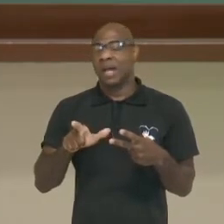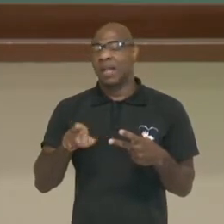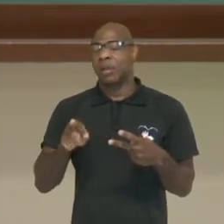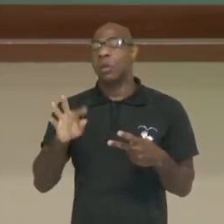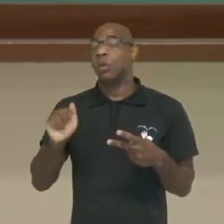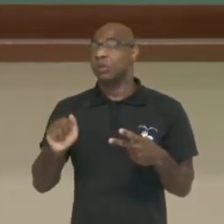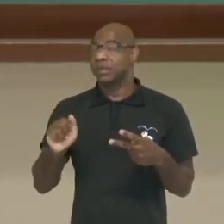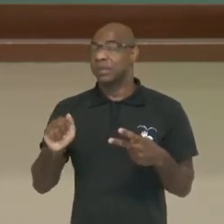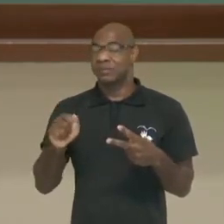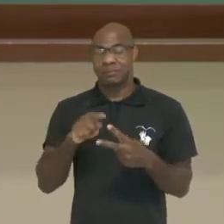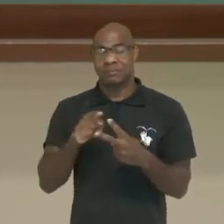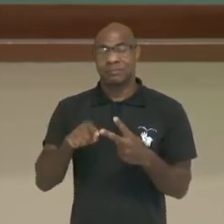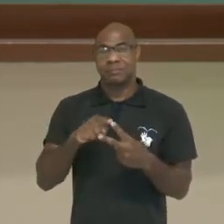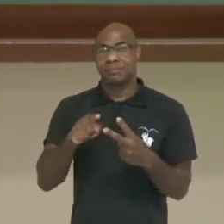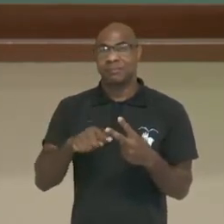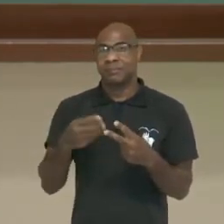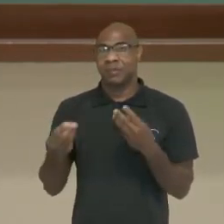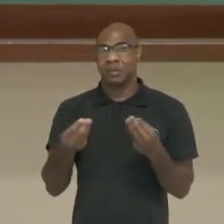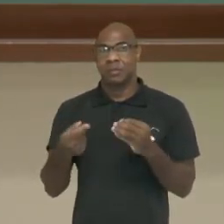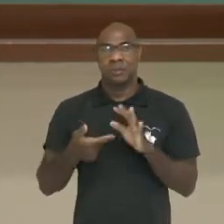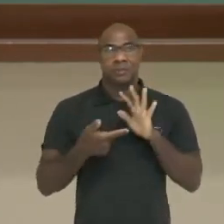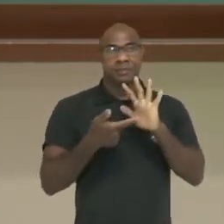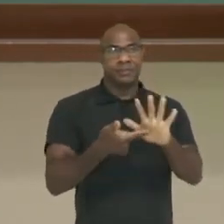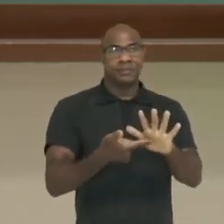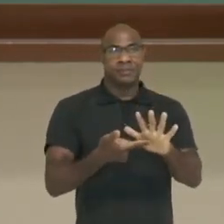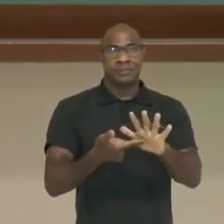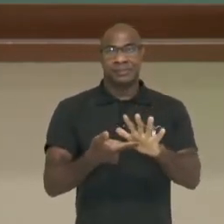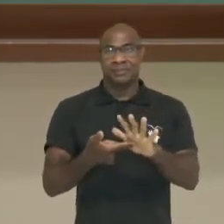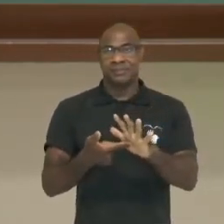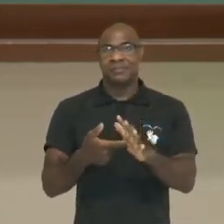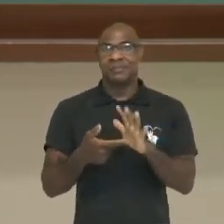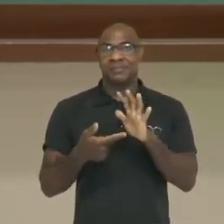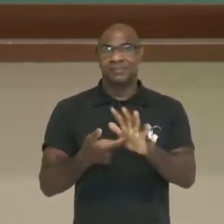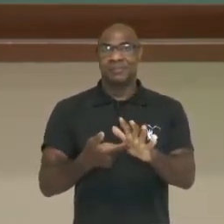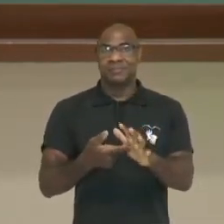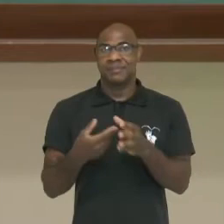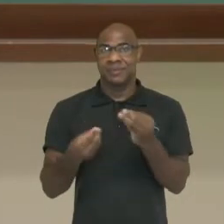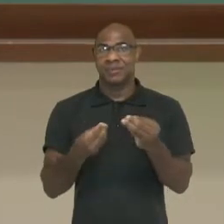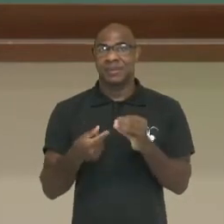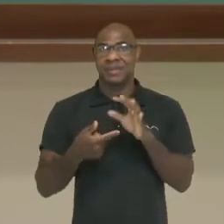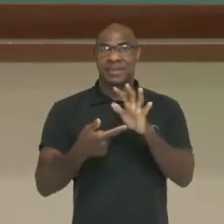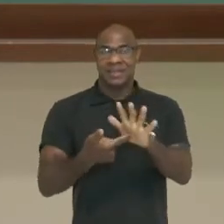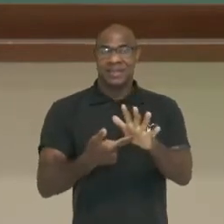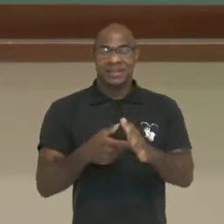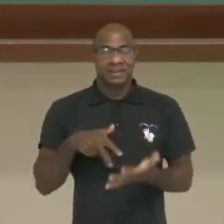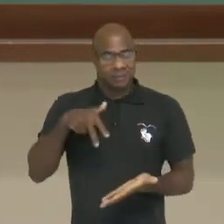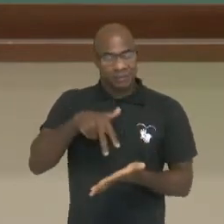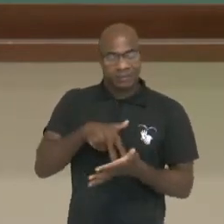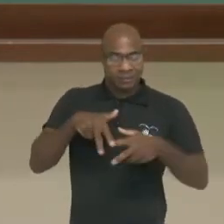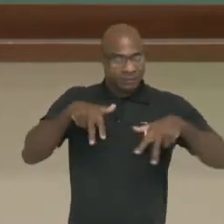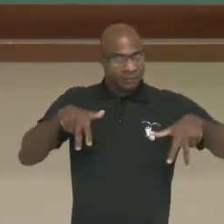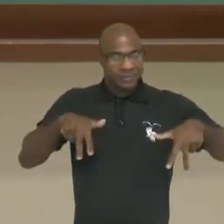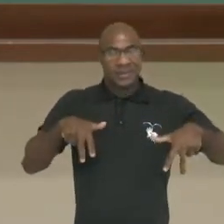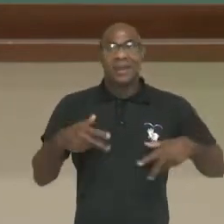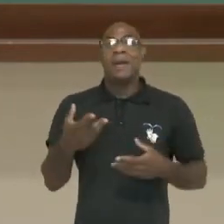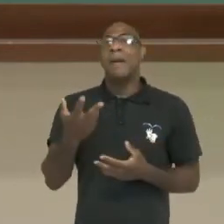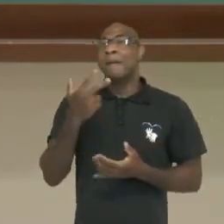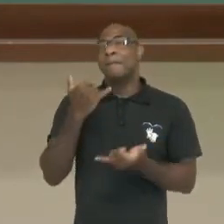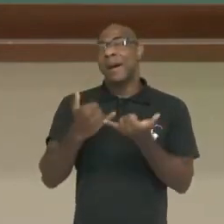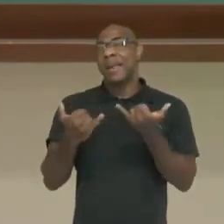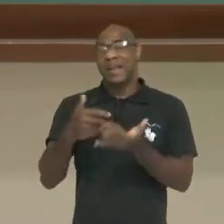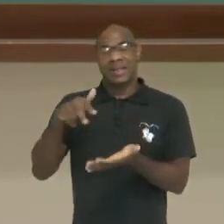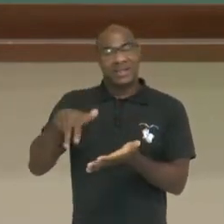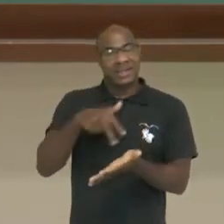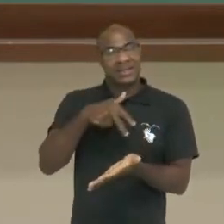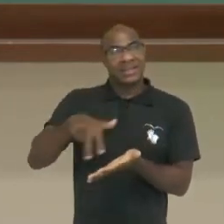você fazer uma apresentação, é como se fosse uma apresentação de dança, onde há uma posição, há uma noção espaço-temporal